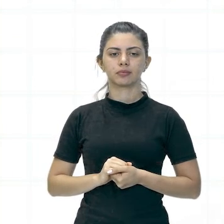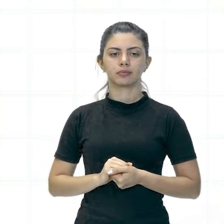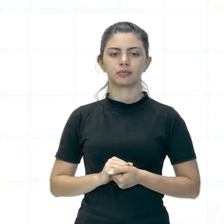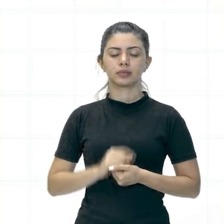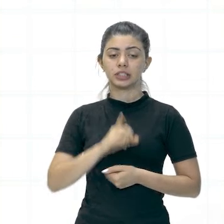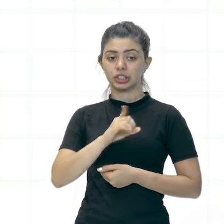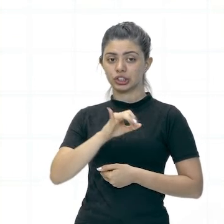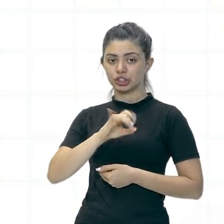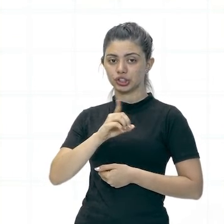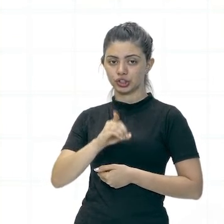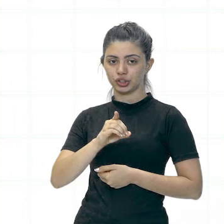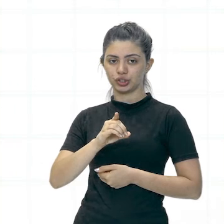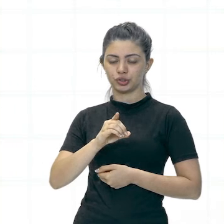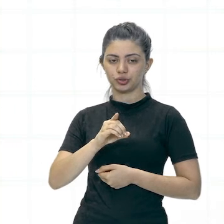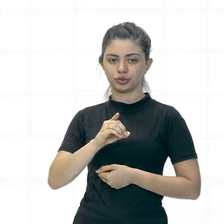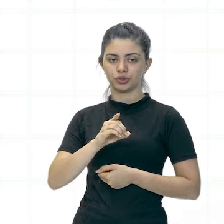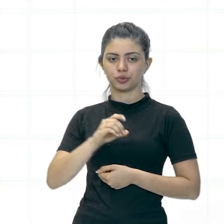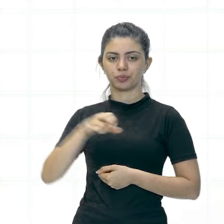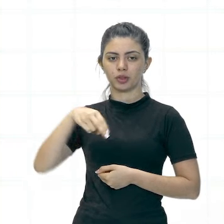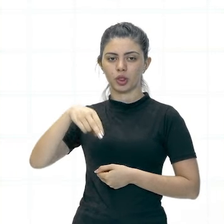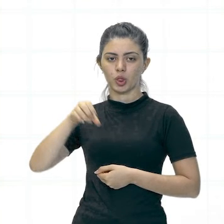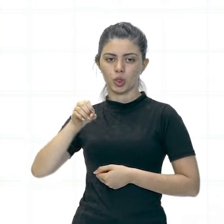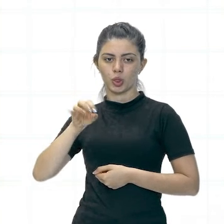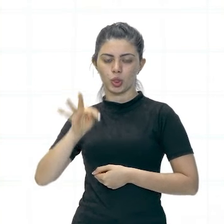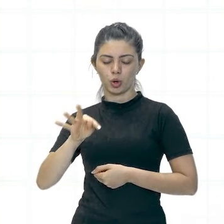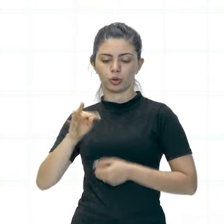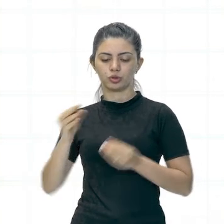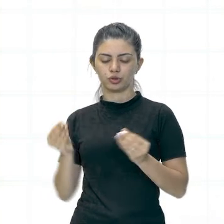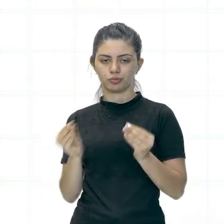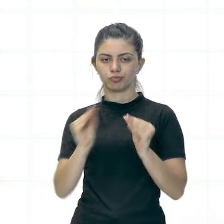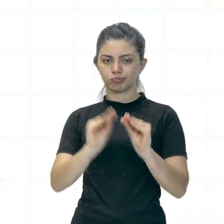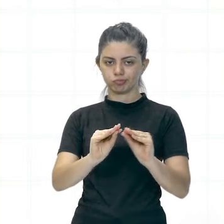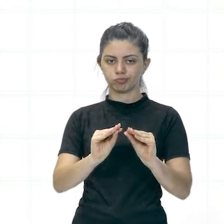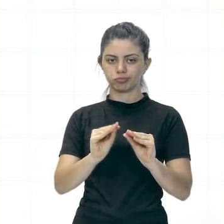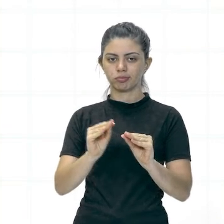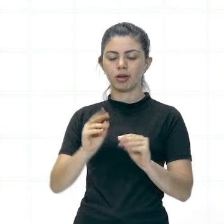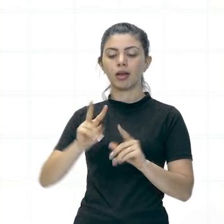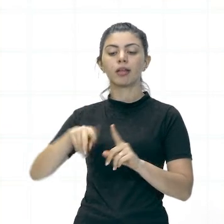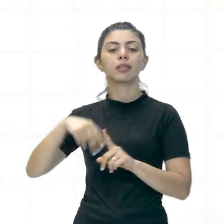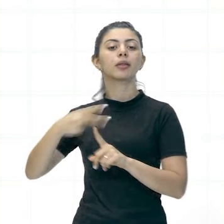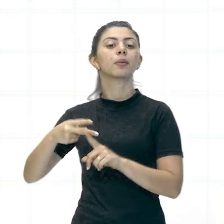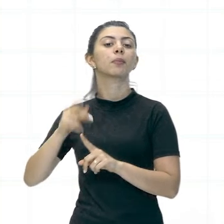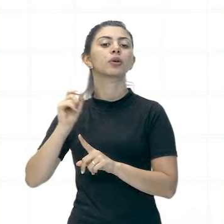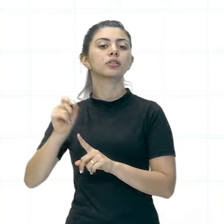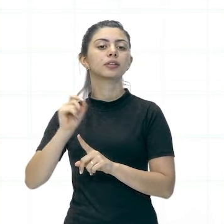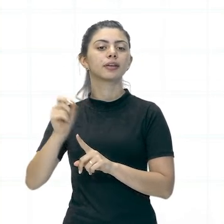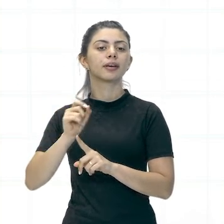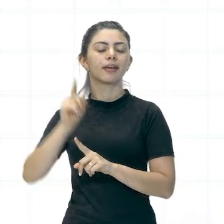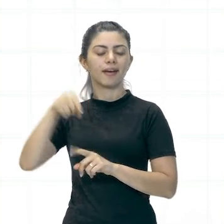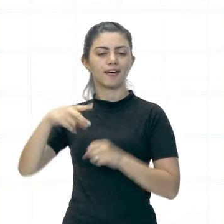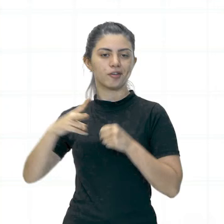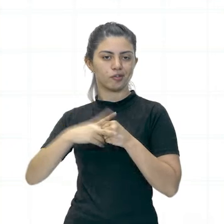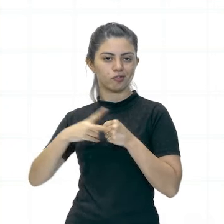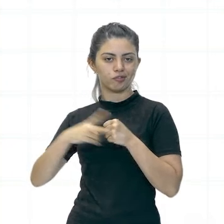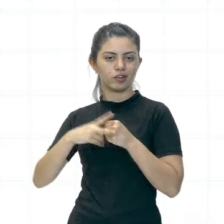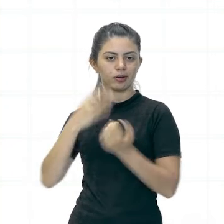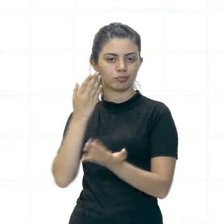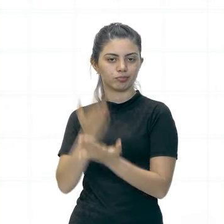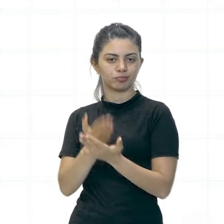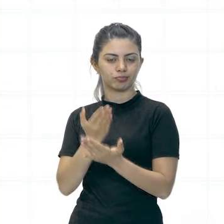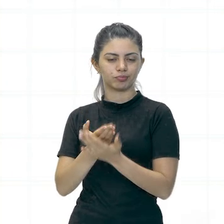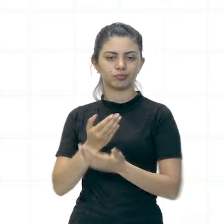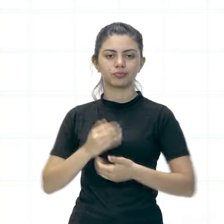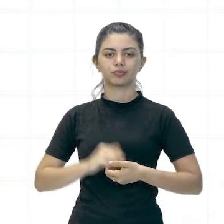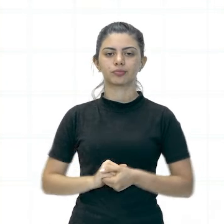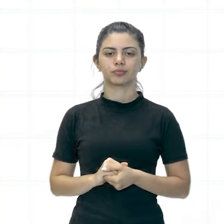auxiliar did, junto com o not. Depois quem vem? O verbo study,